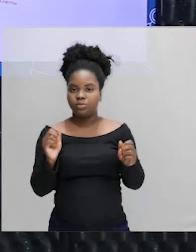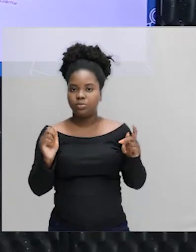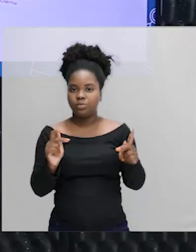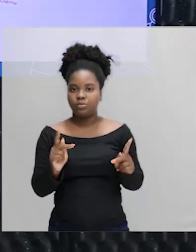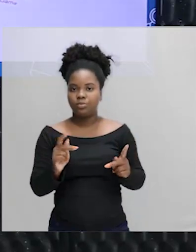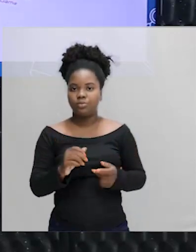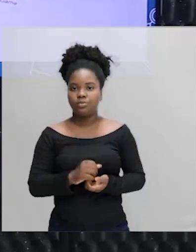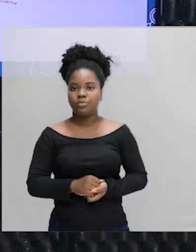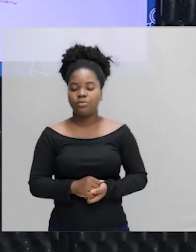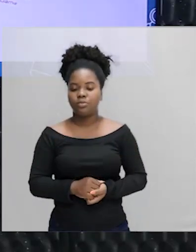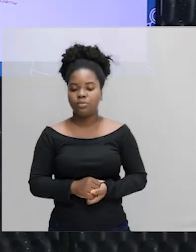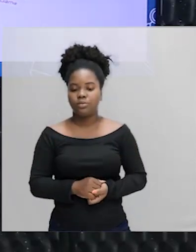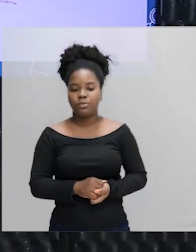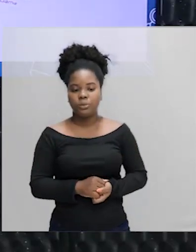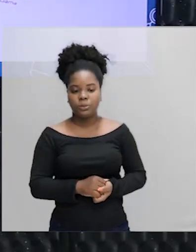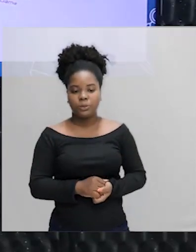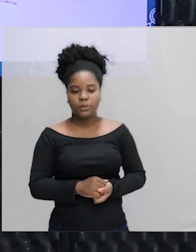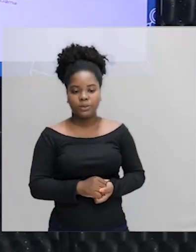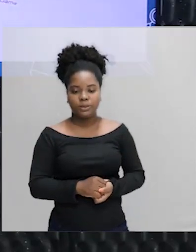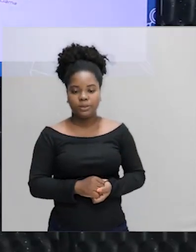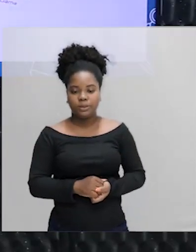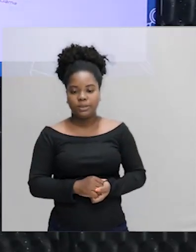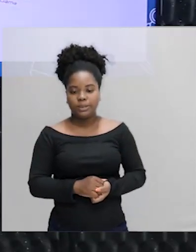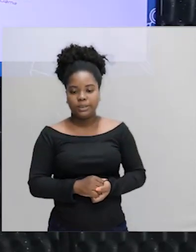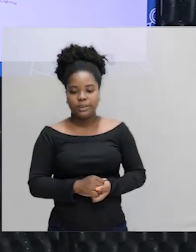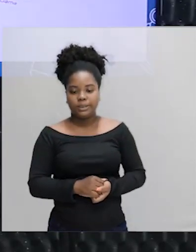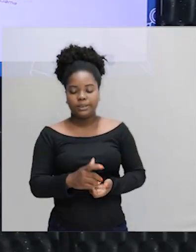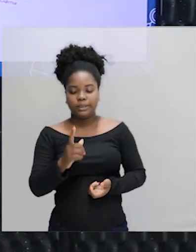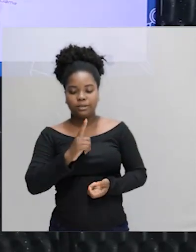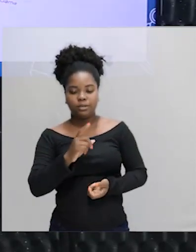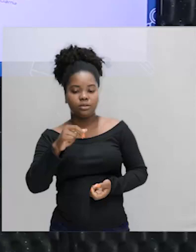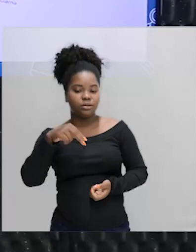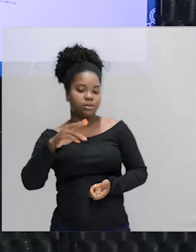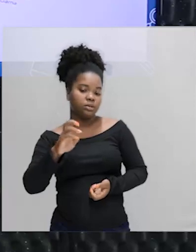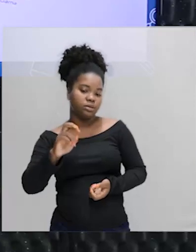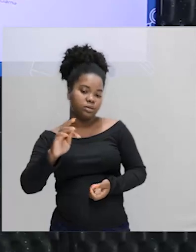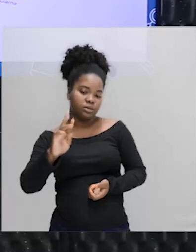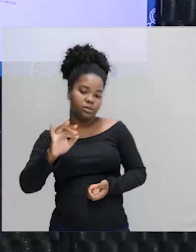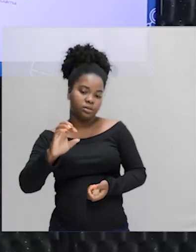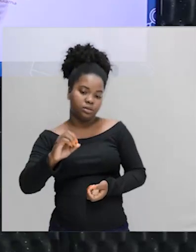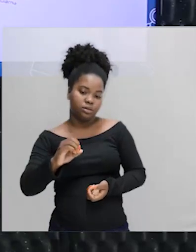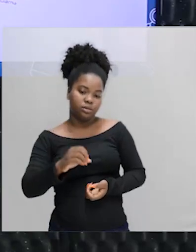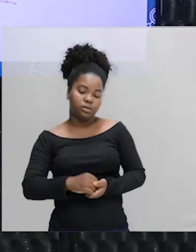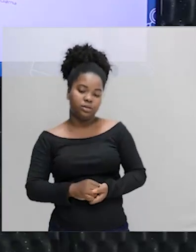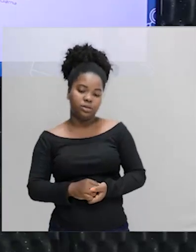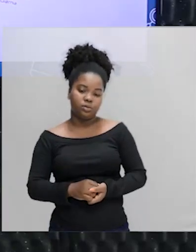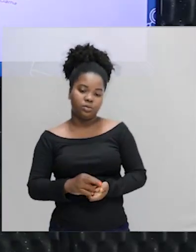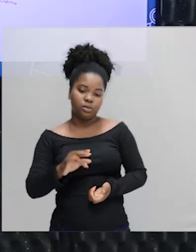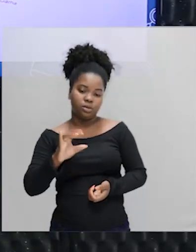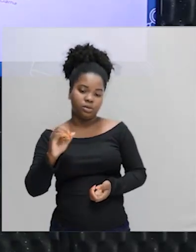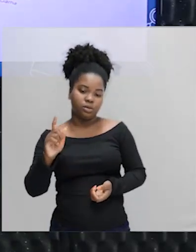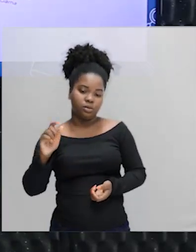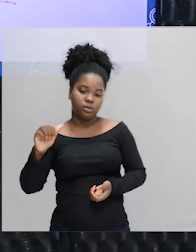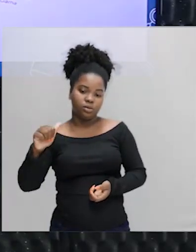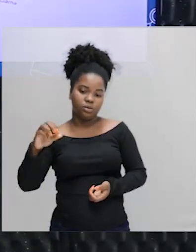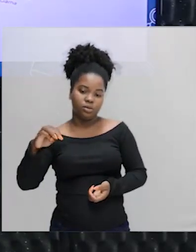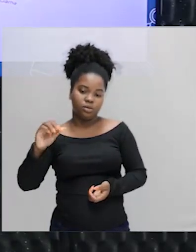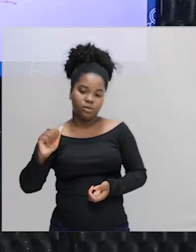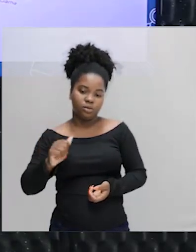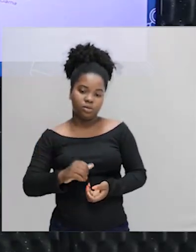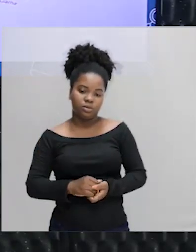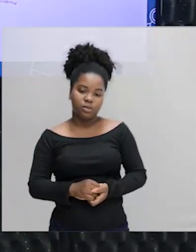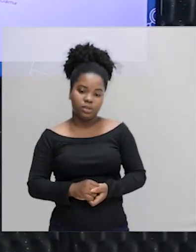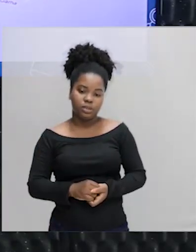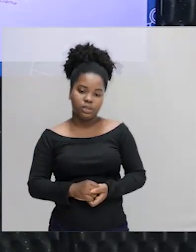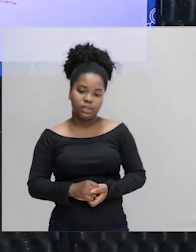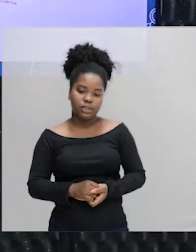nessas reações de fusão nuclear, tá ok? Então nós temos como produto o neutrino e os raios gamas, certo? Que são liberados, tá ok?